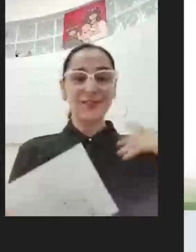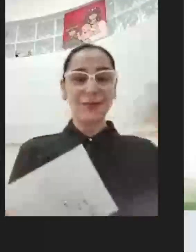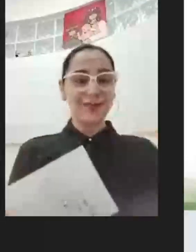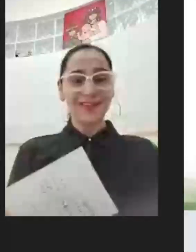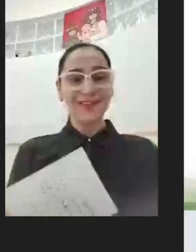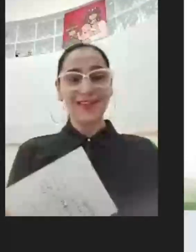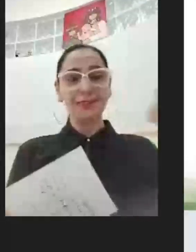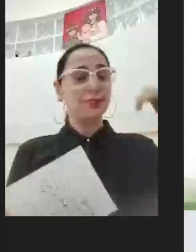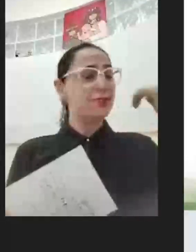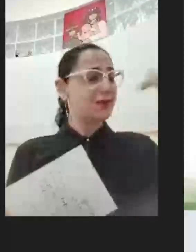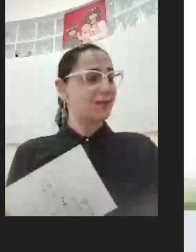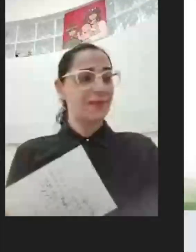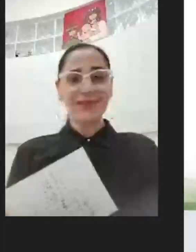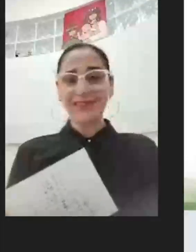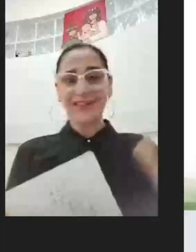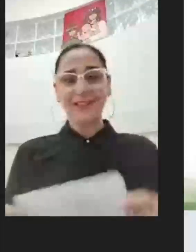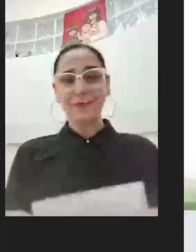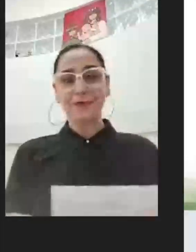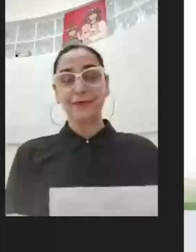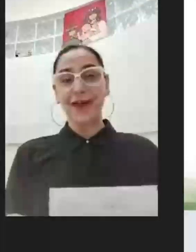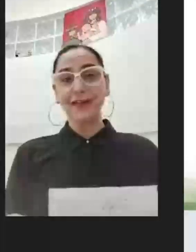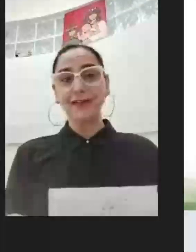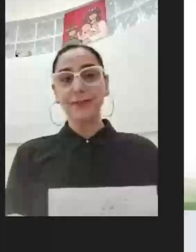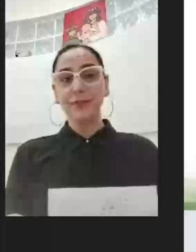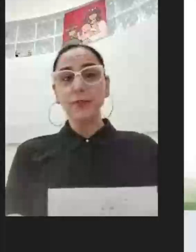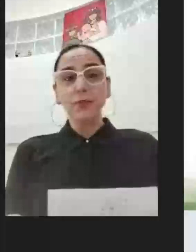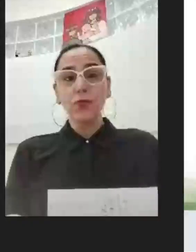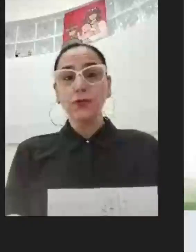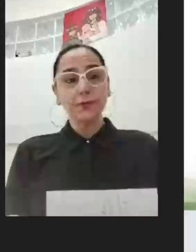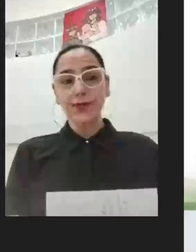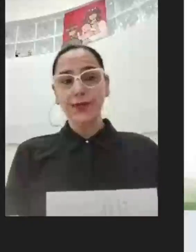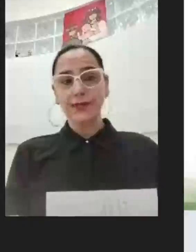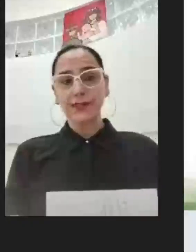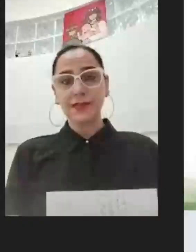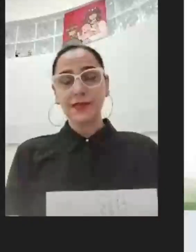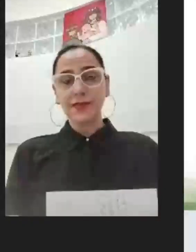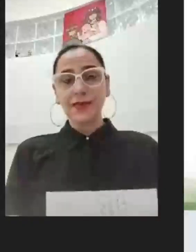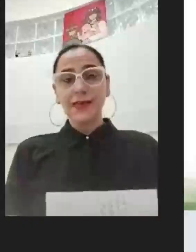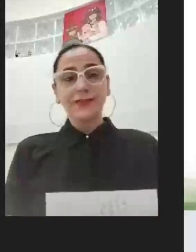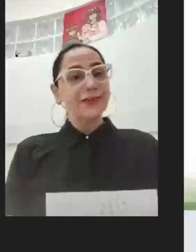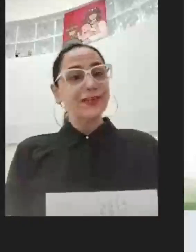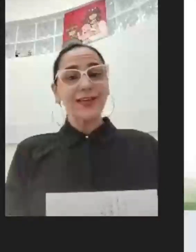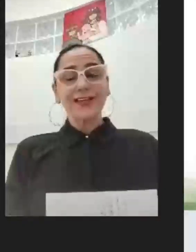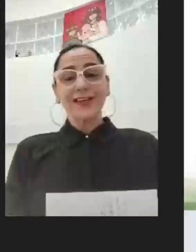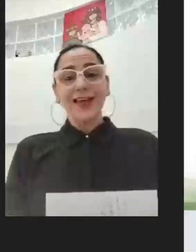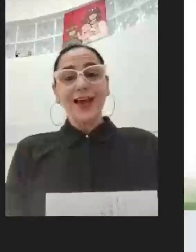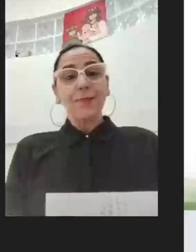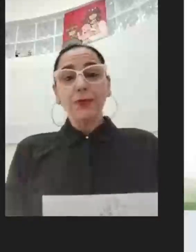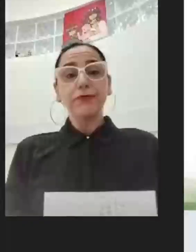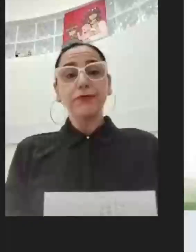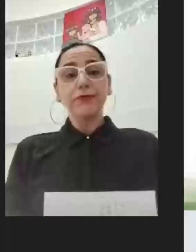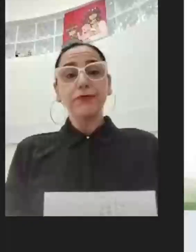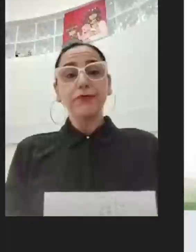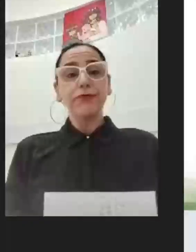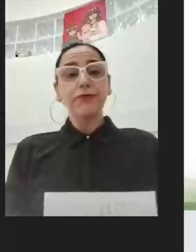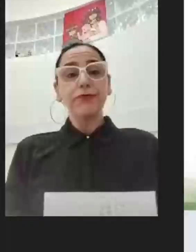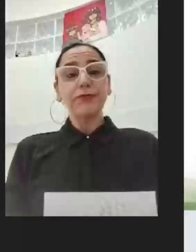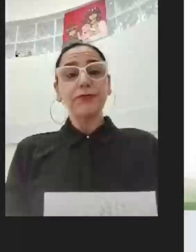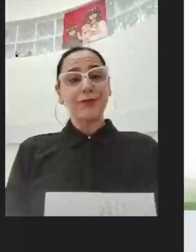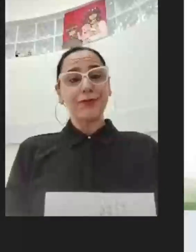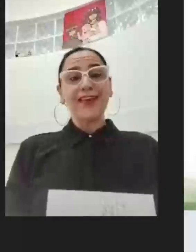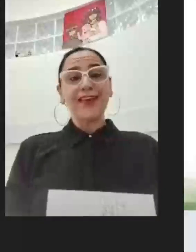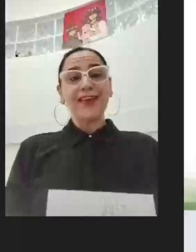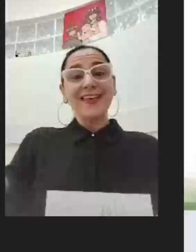trabalho. Ou seja, numa maternidade pública, numa maternidade privada, muito mais. Só que,